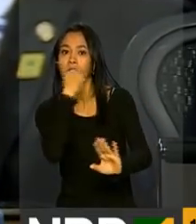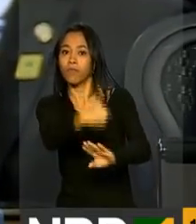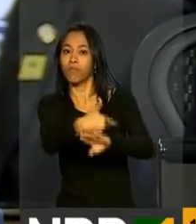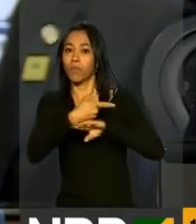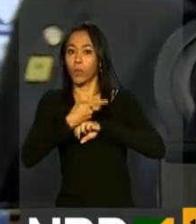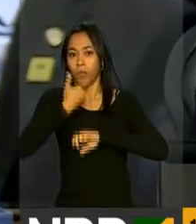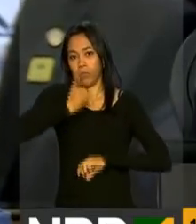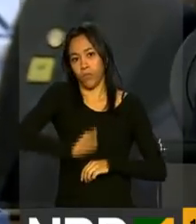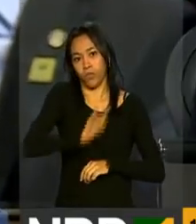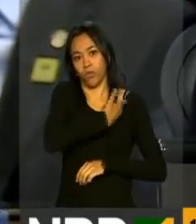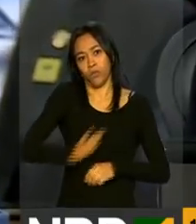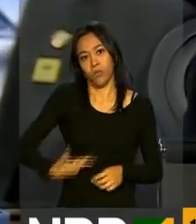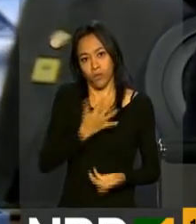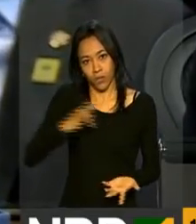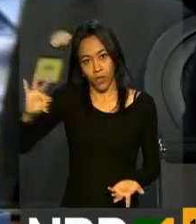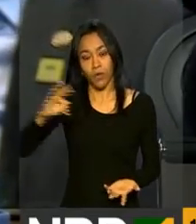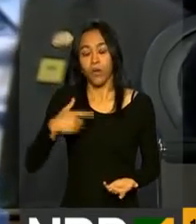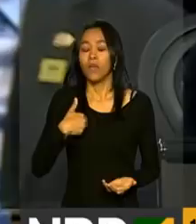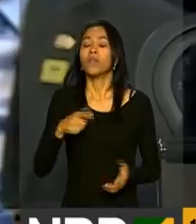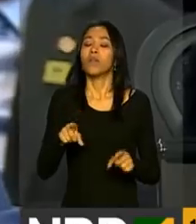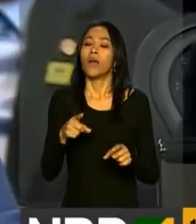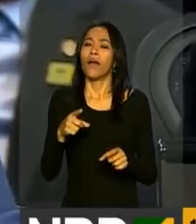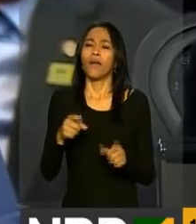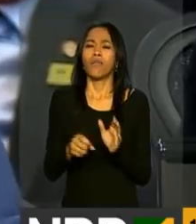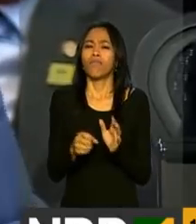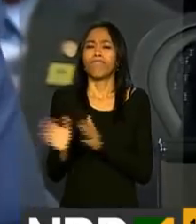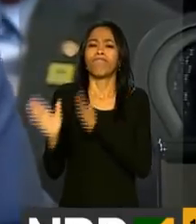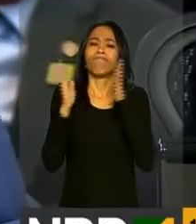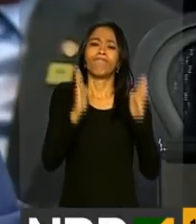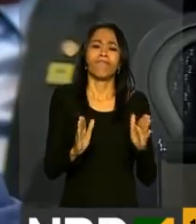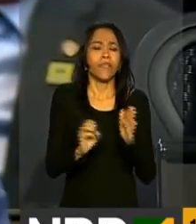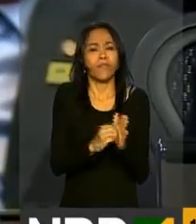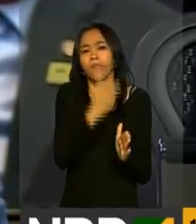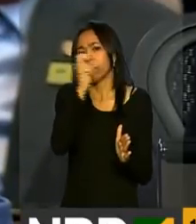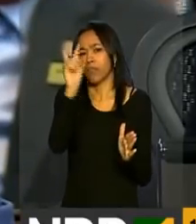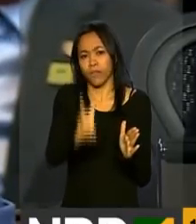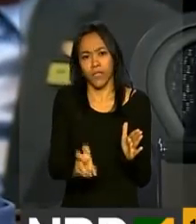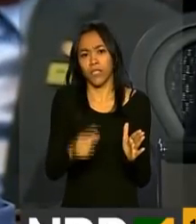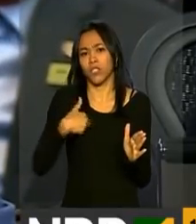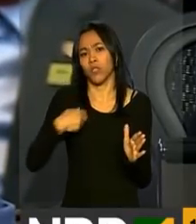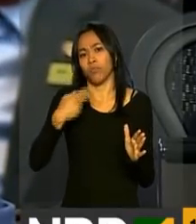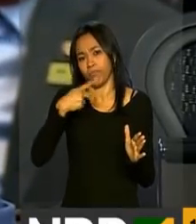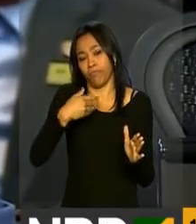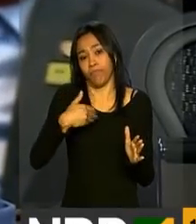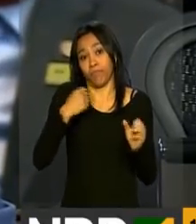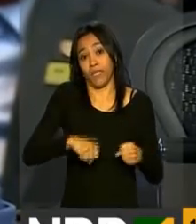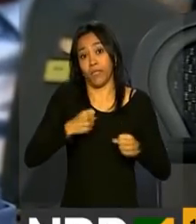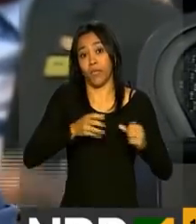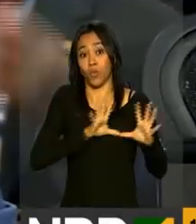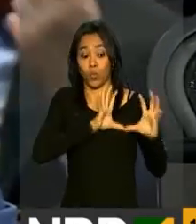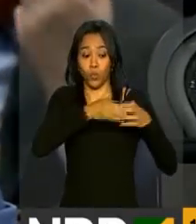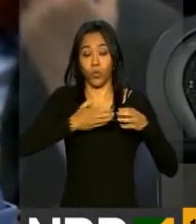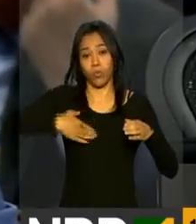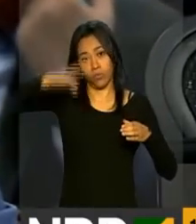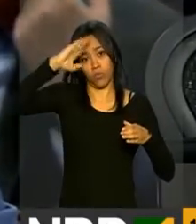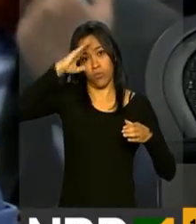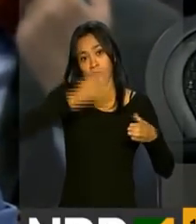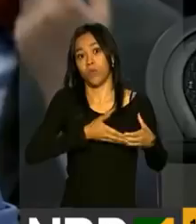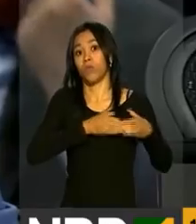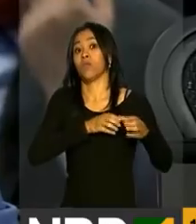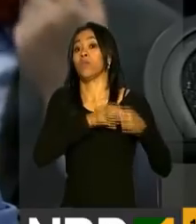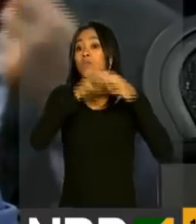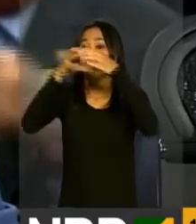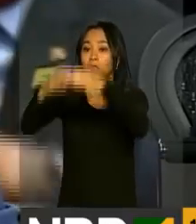quantas vezes eu pude eu tive que colocar até não só as forças federais de segurança mas as forças armadas